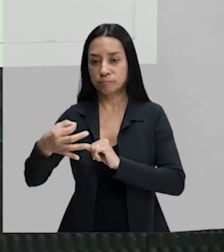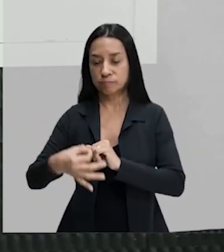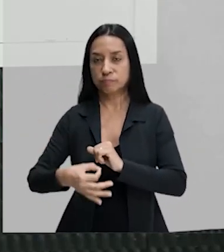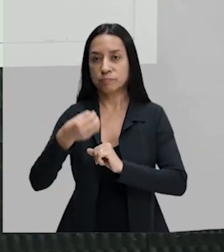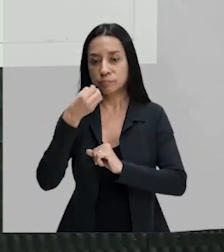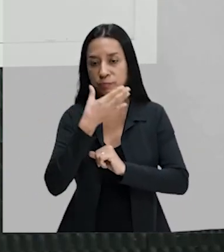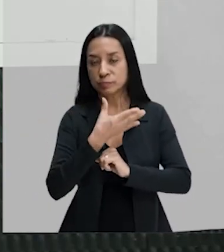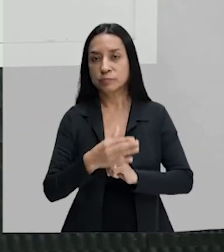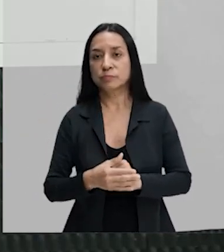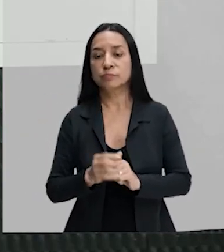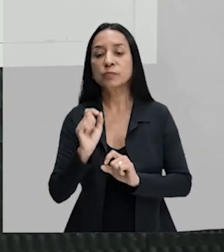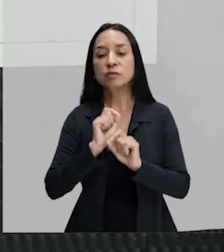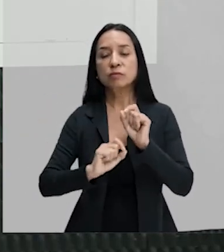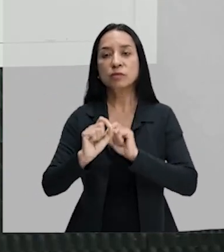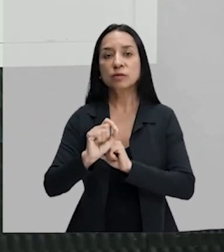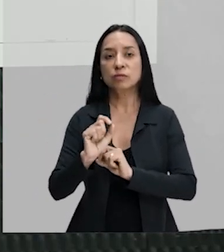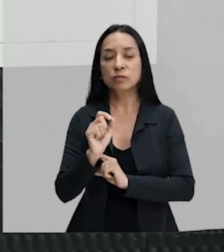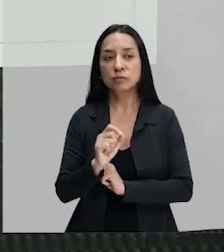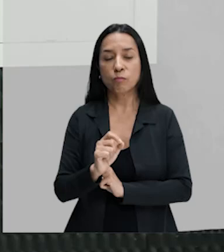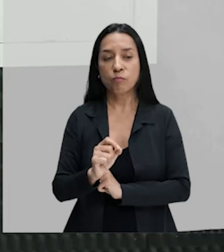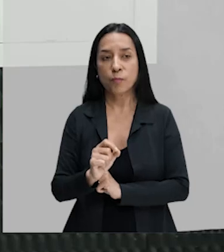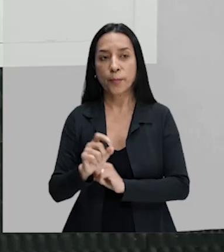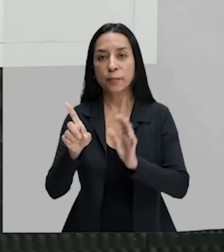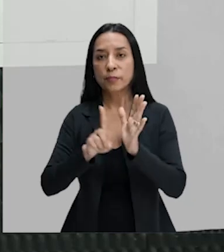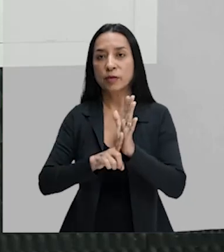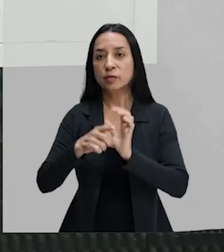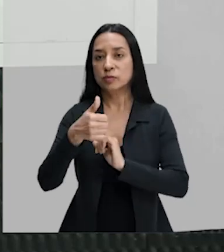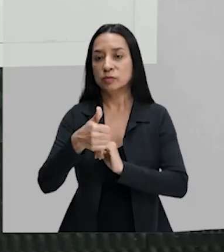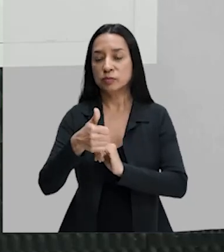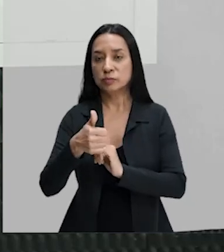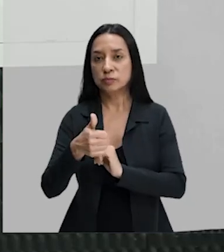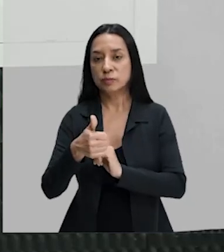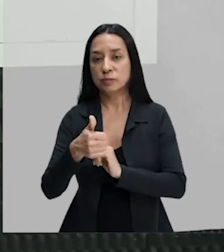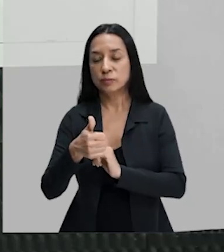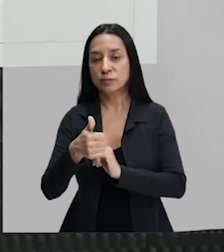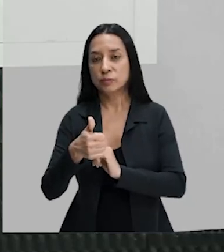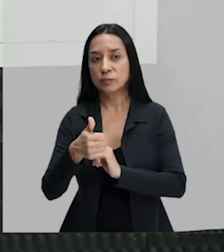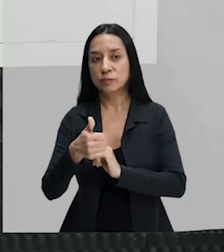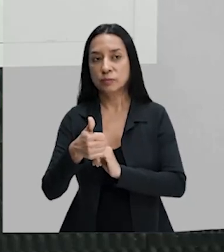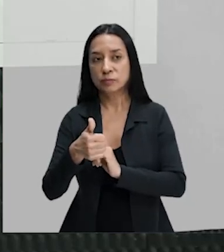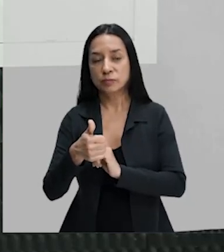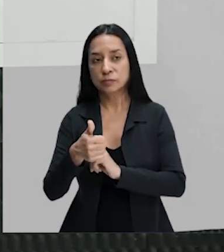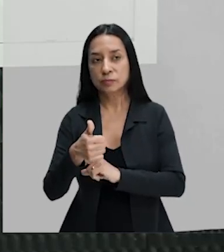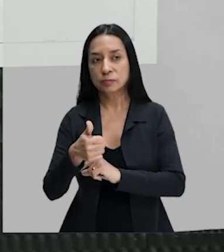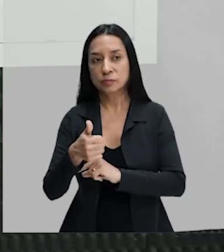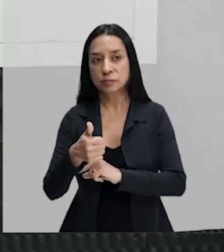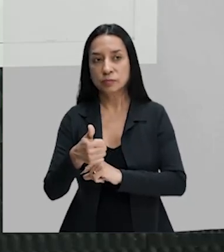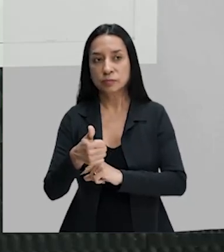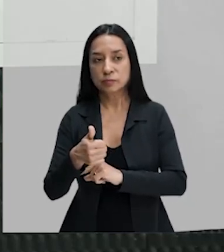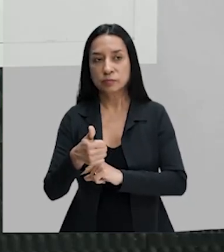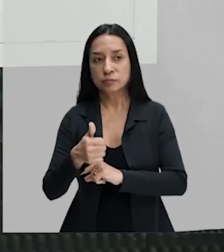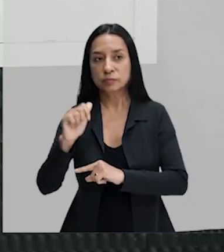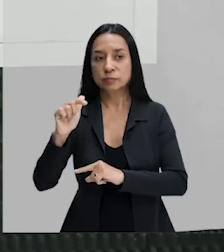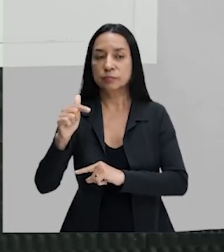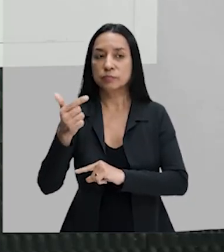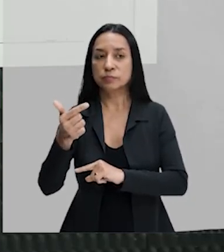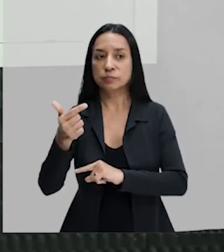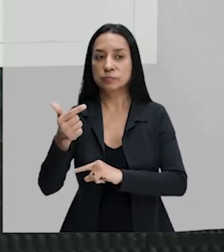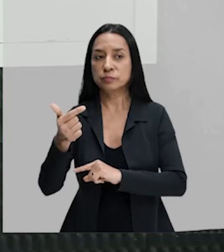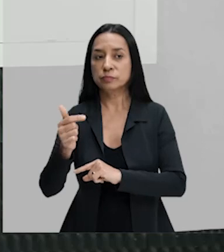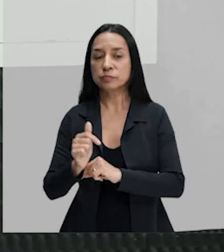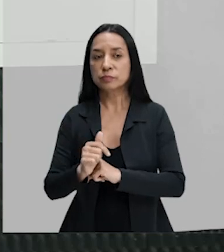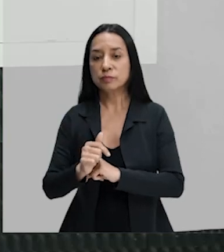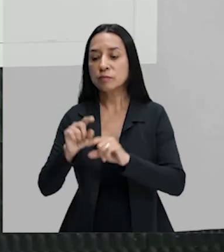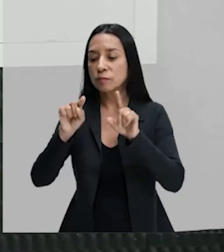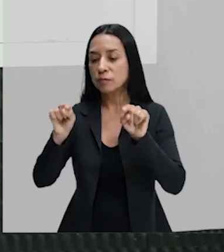Beleza? Então vai ficar o quê? Menos 1 ao quadrado E aqui você